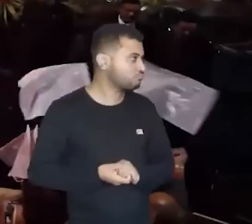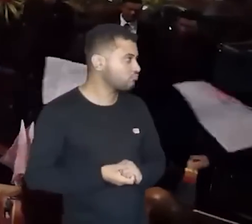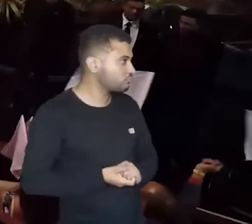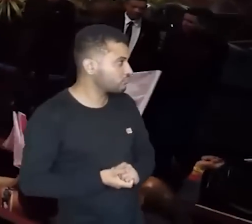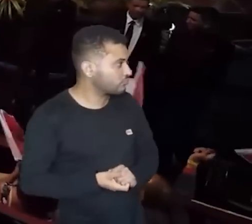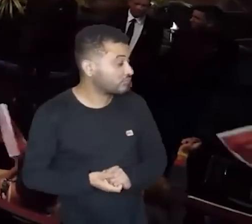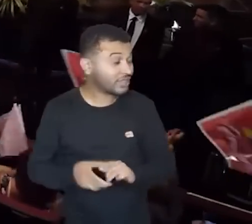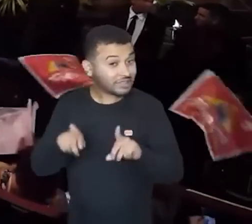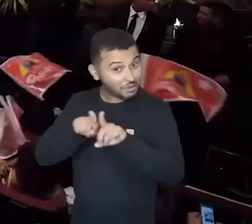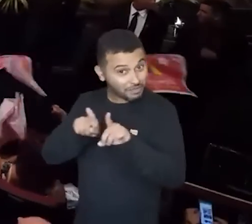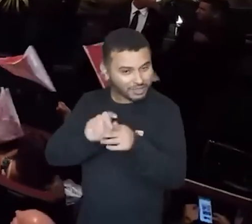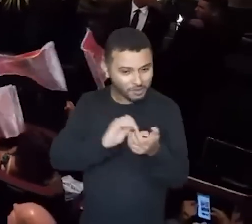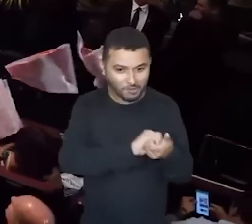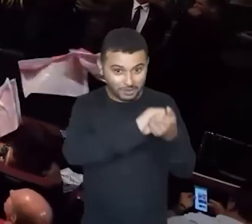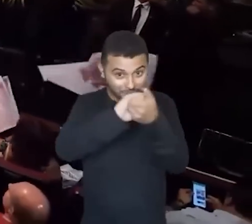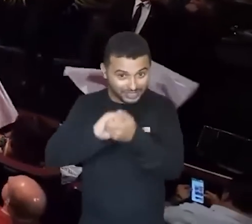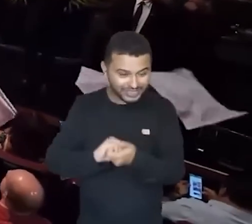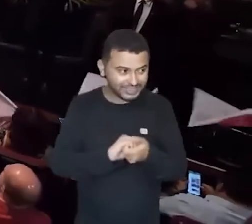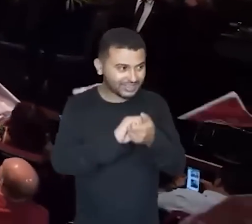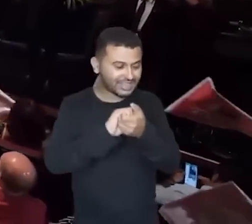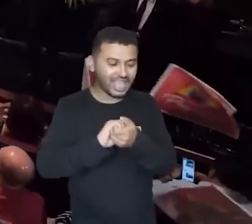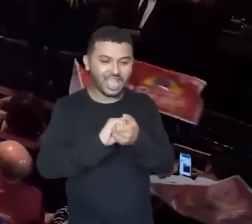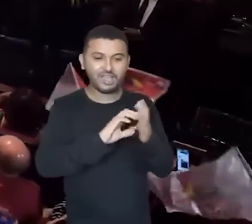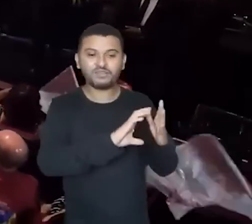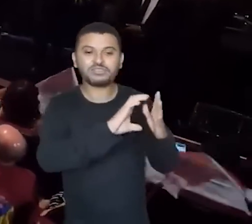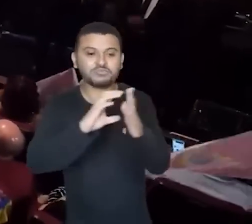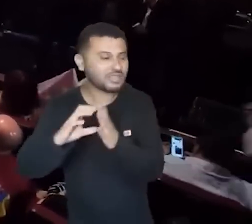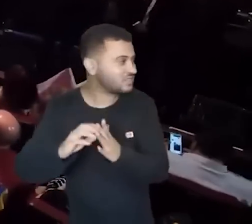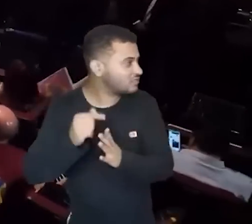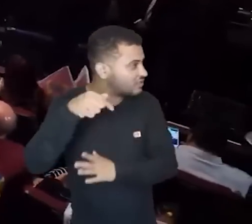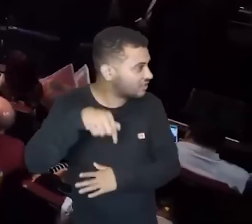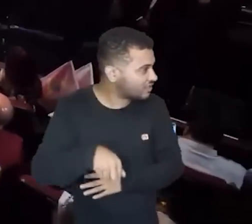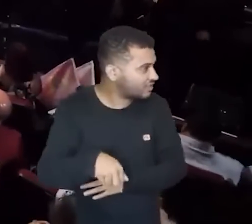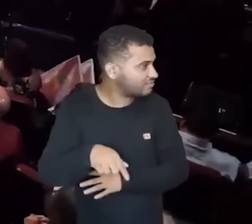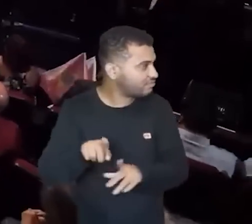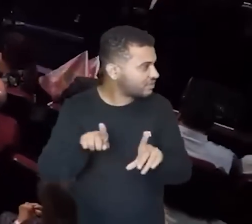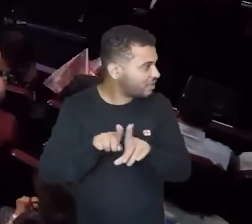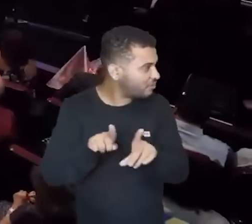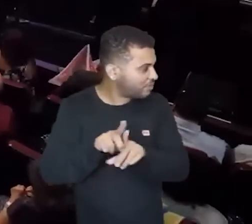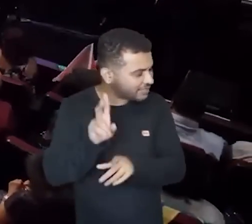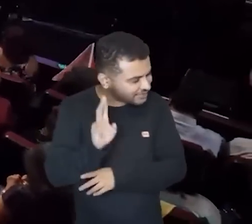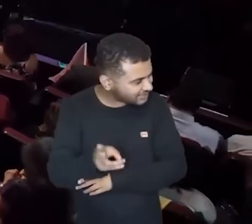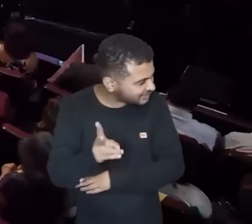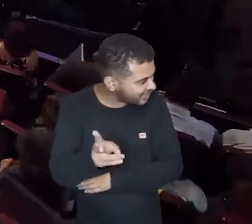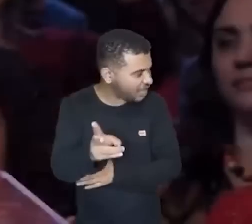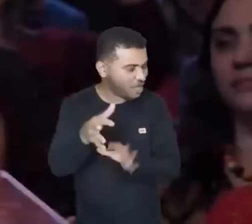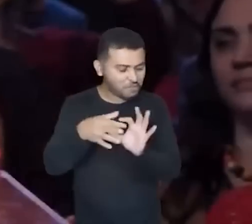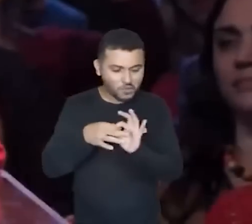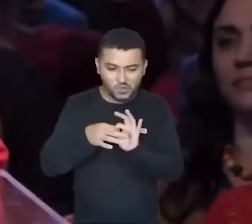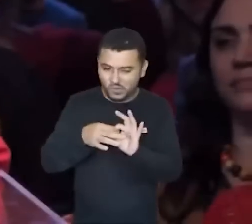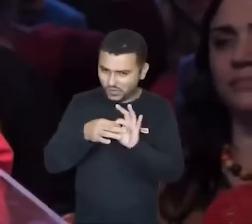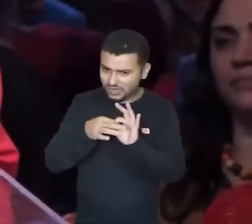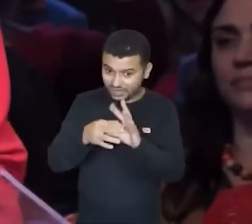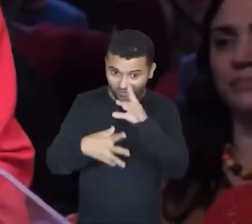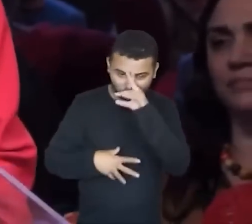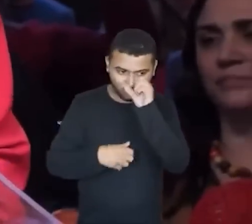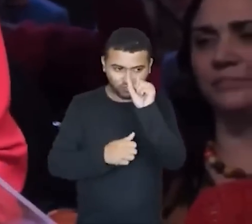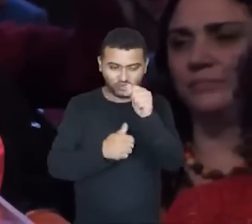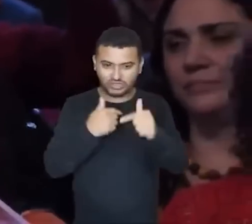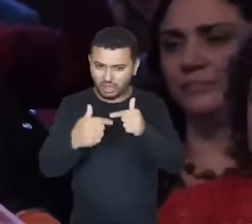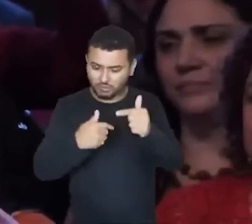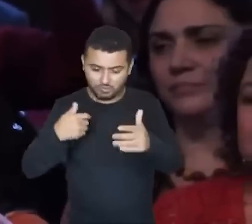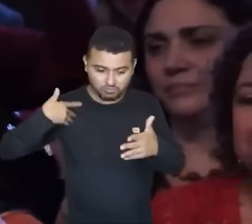Saudar também os partidos que estão aqui, que sempre foram nossos aliados nessa caminhada e que hoje